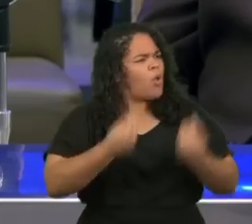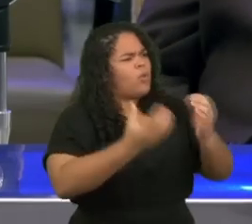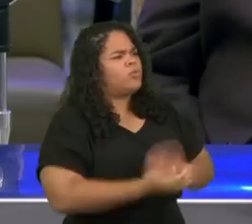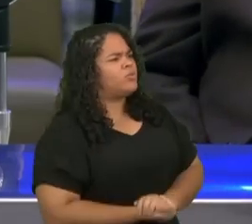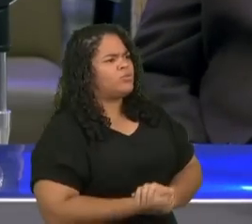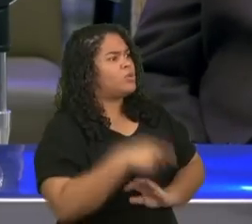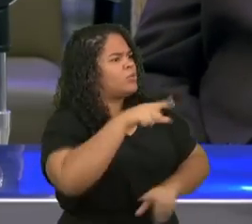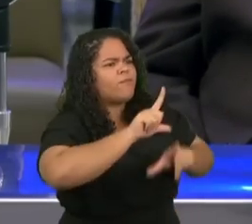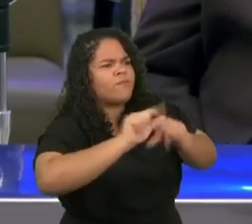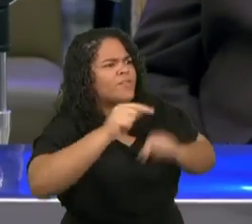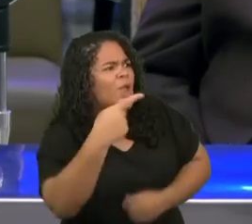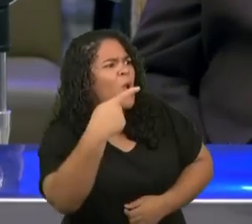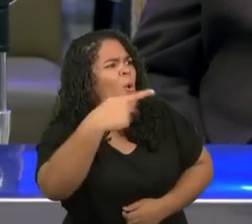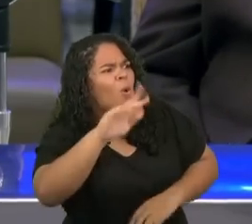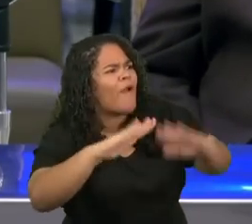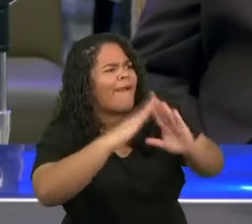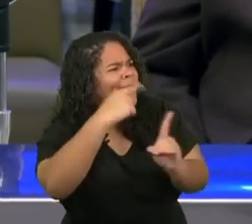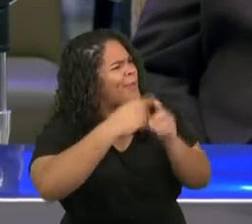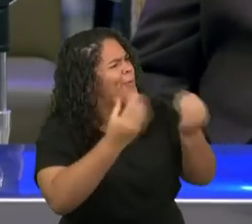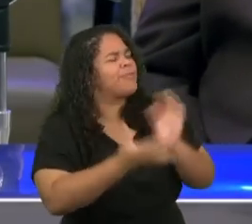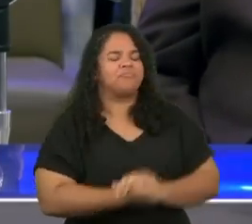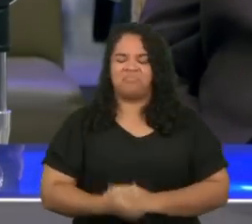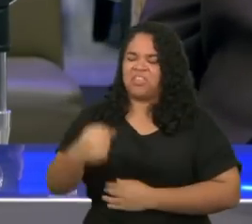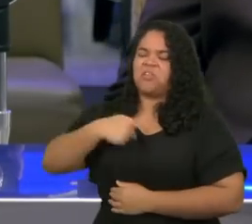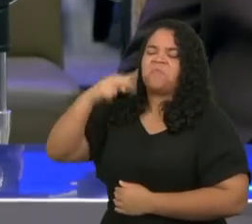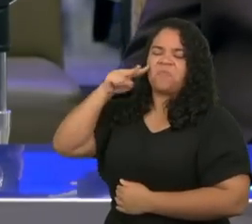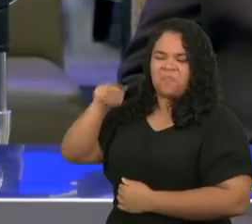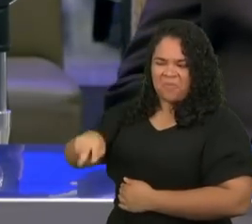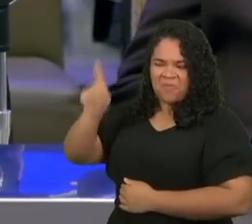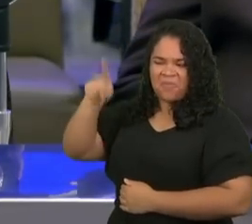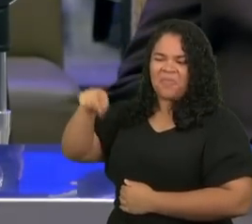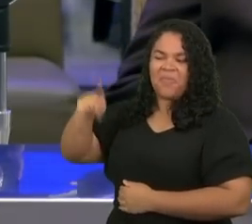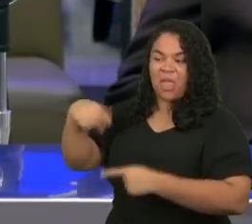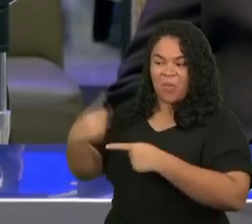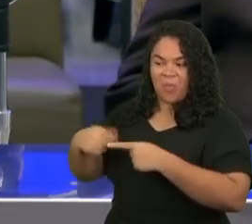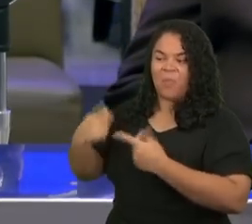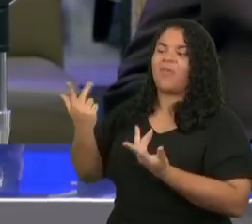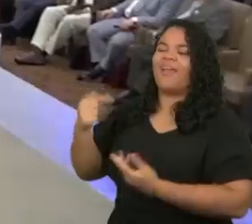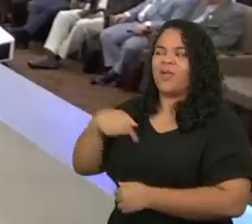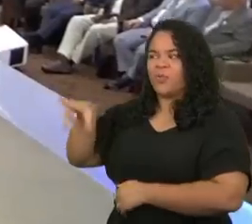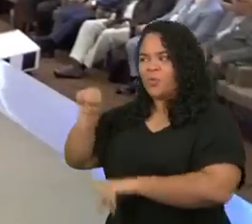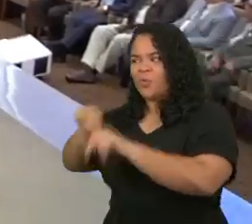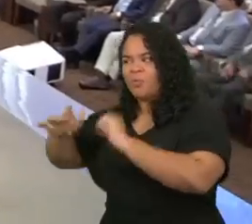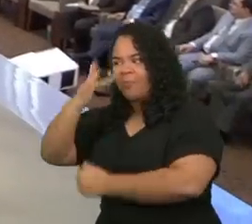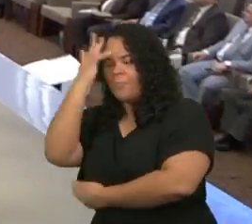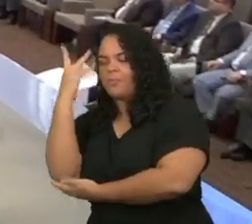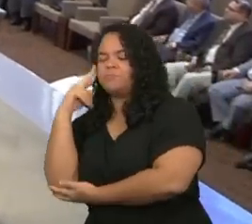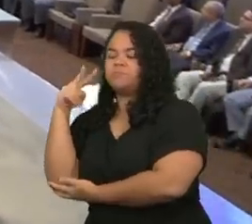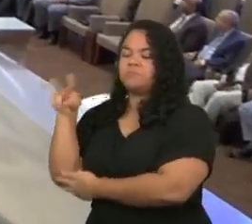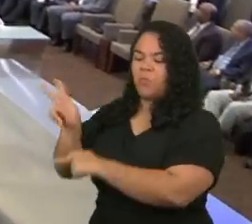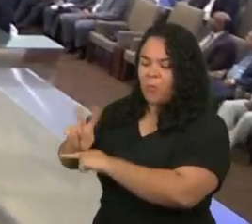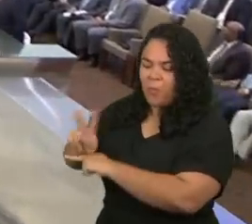foi lá para besouro lá para kizanga eu vi porque eu deixei olho lá olheiro sabe para ver